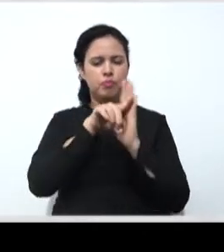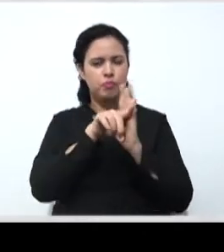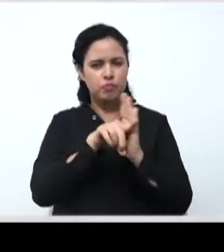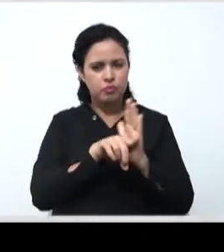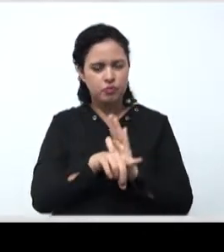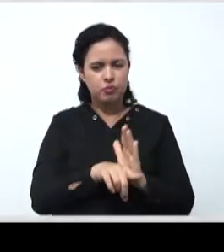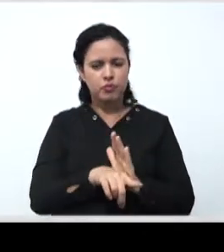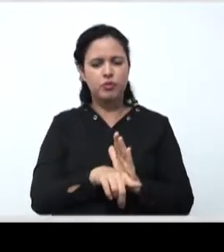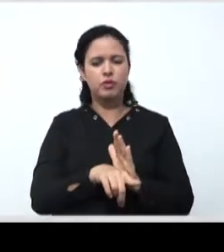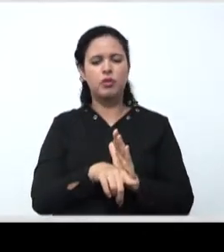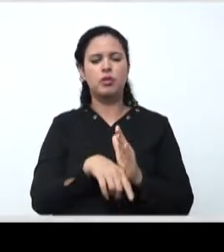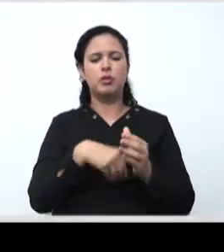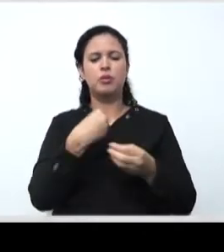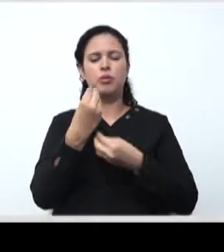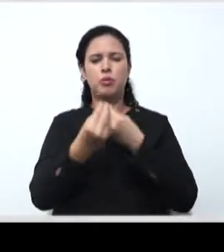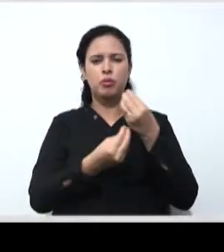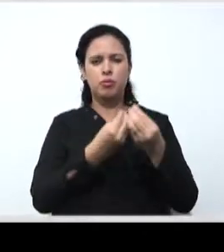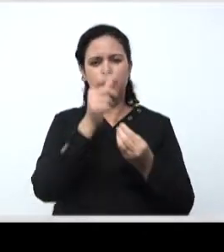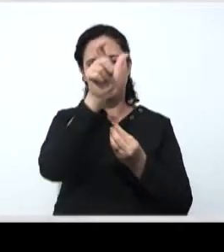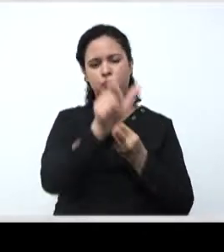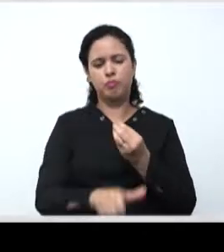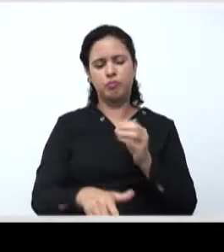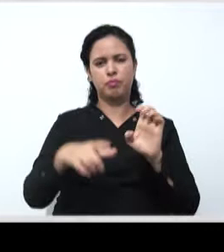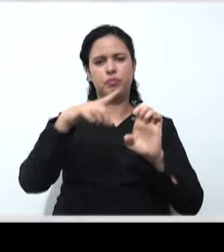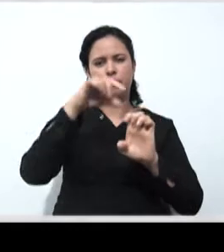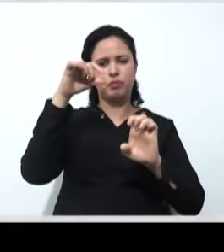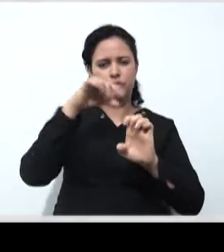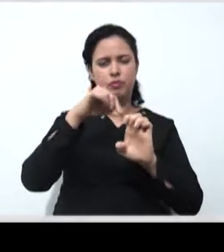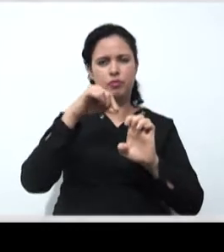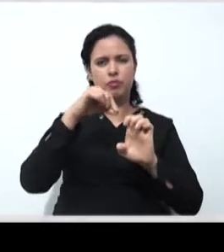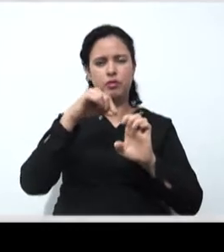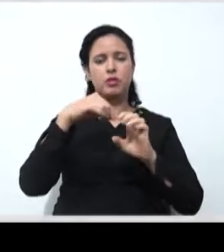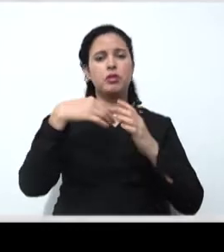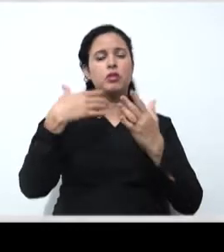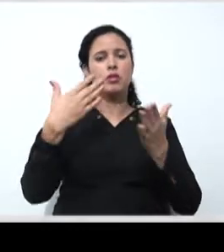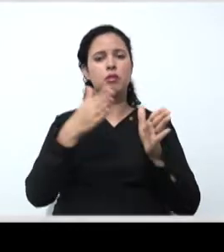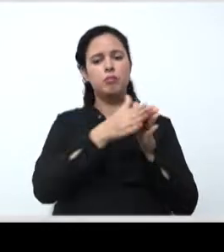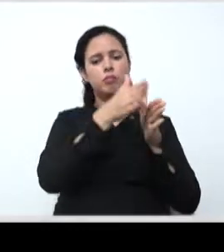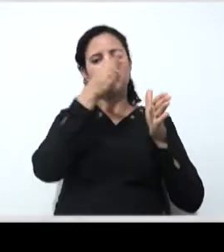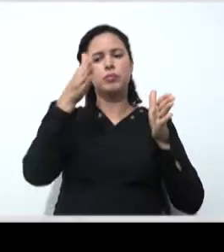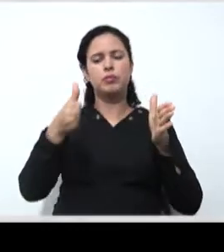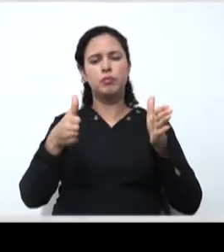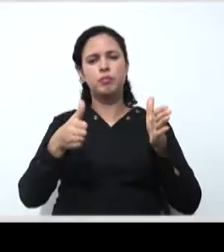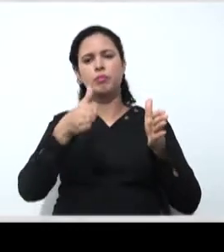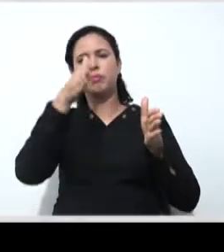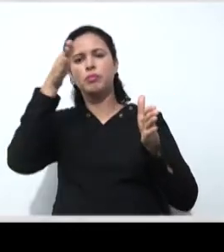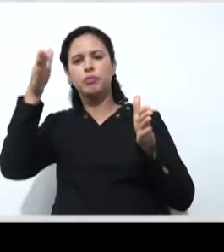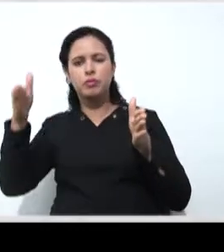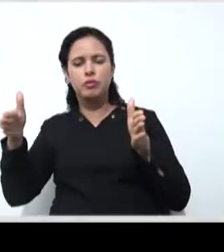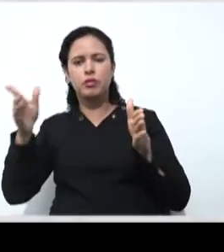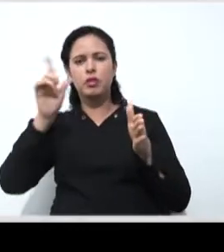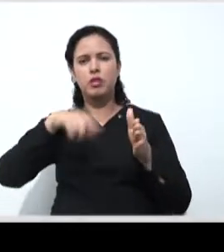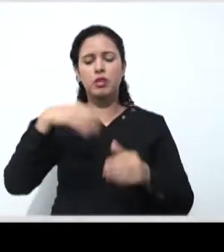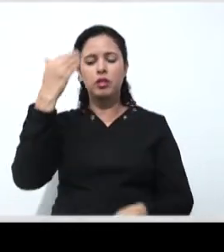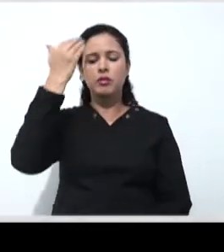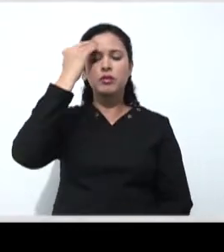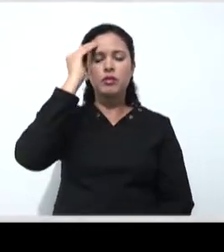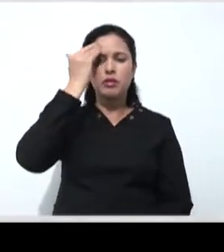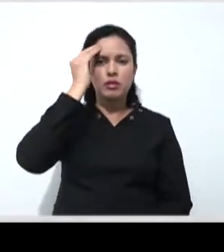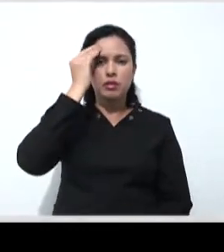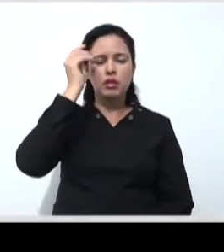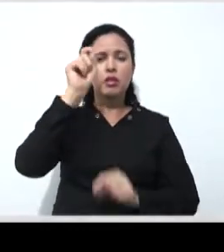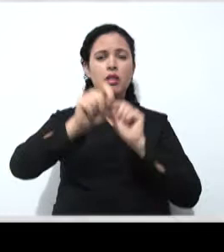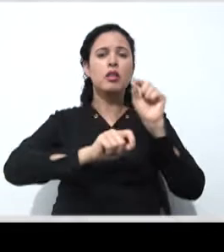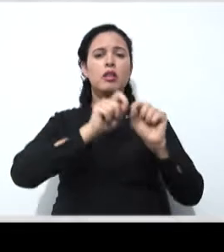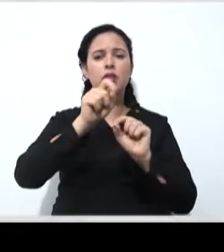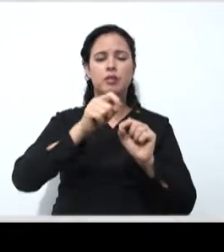dos traços de personalidade de empreendedores. O que quer dizer com isso? Essas eras, elas tentavam compreender quem